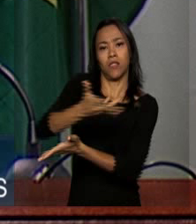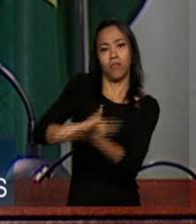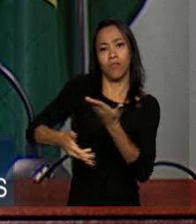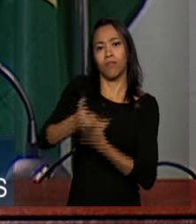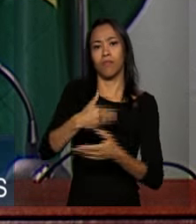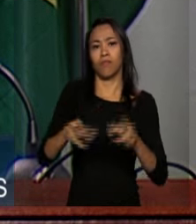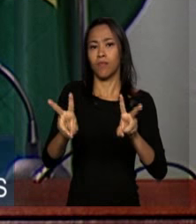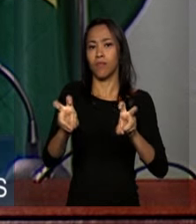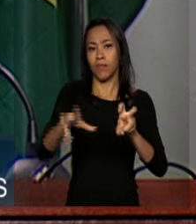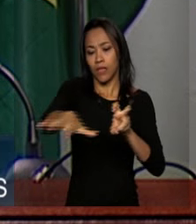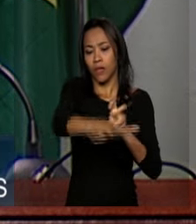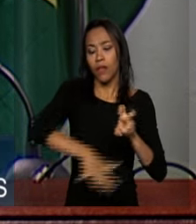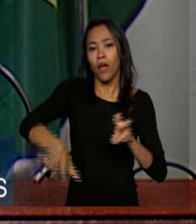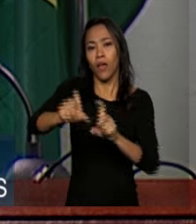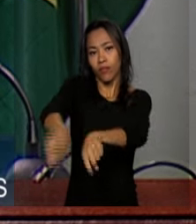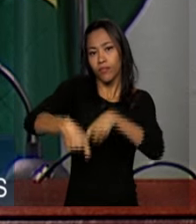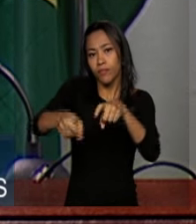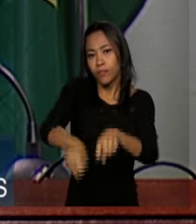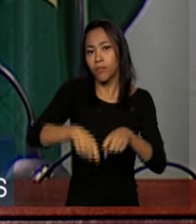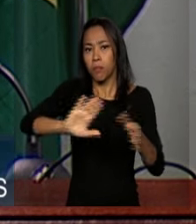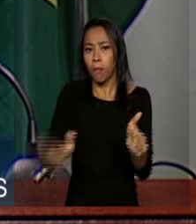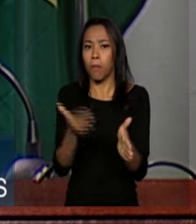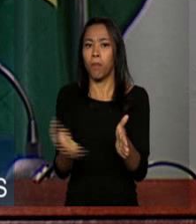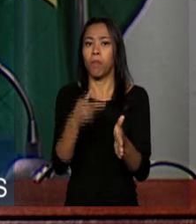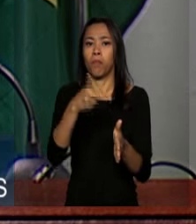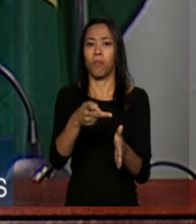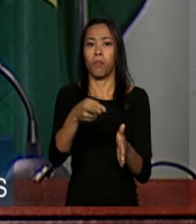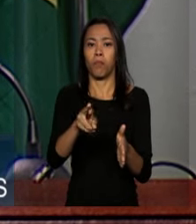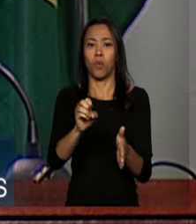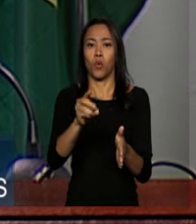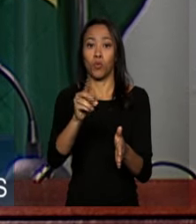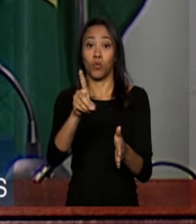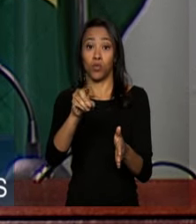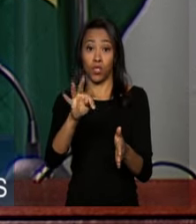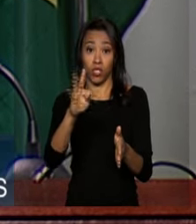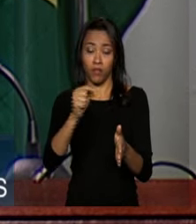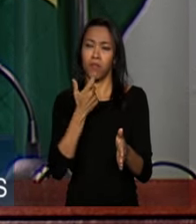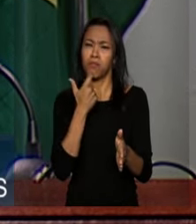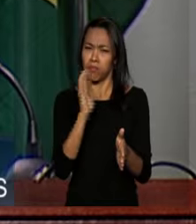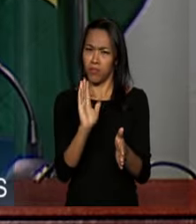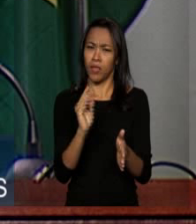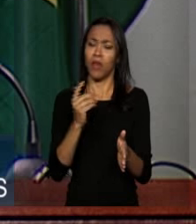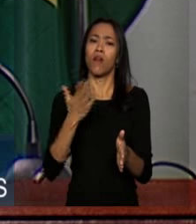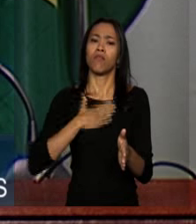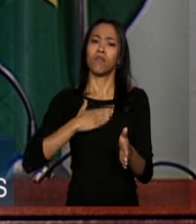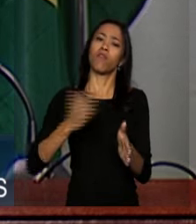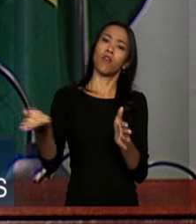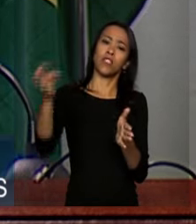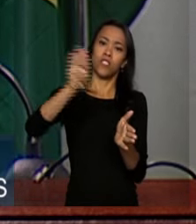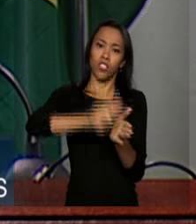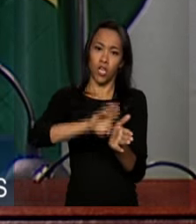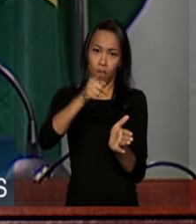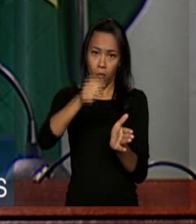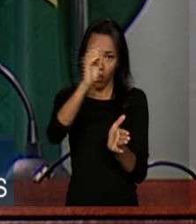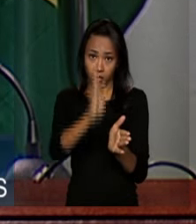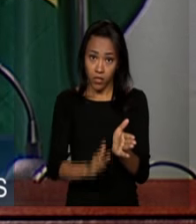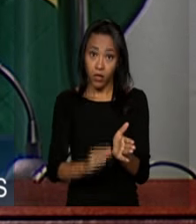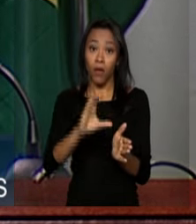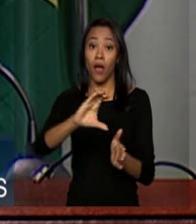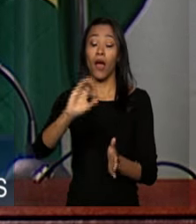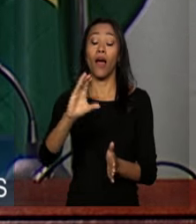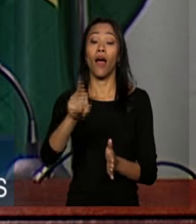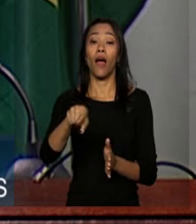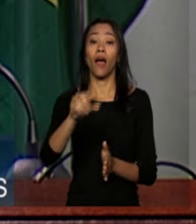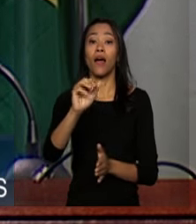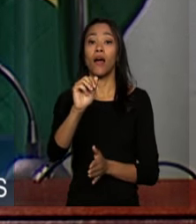propósito, receberei em alguns dias a chanceler alemã Angela Merkel e, no final deste